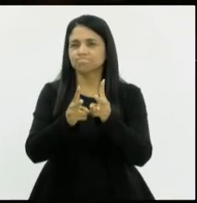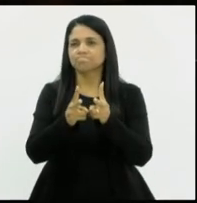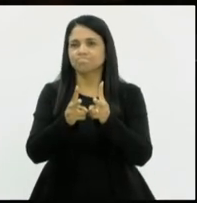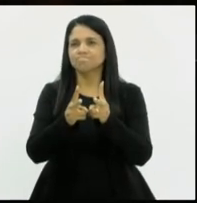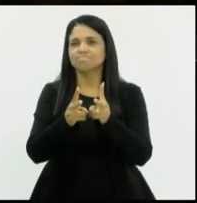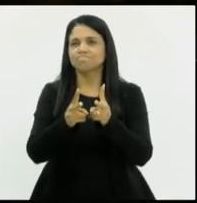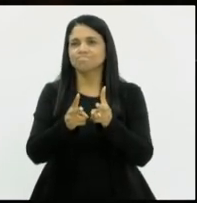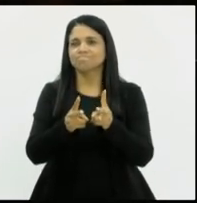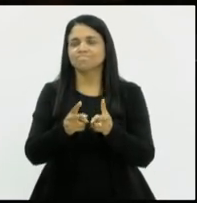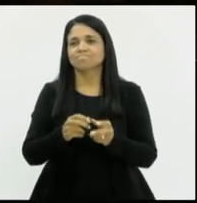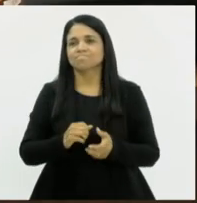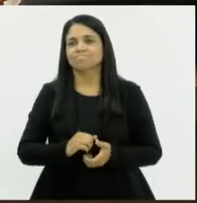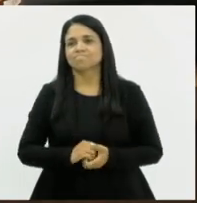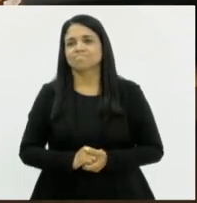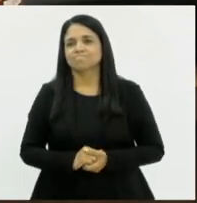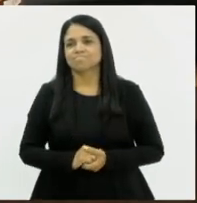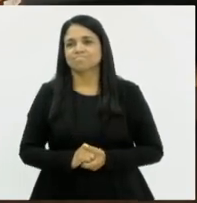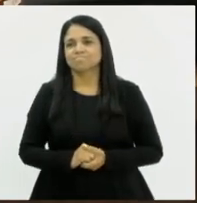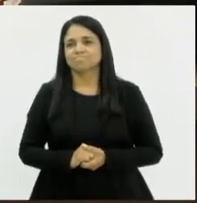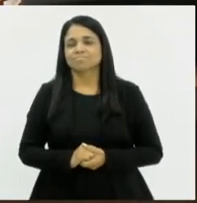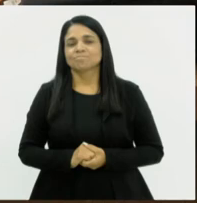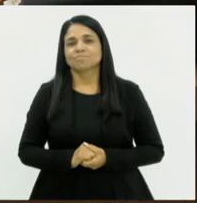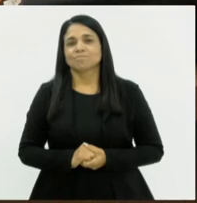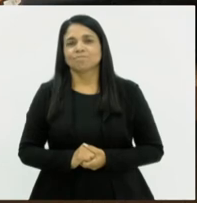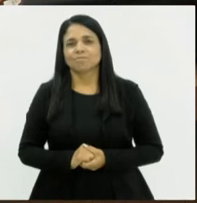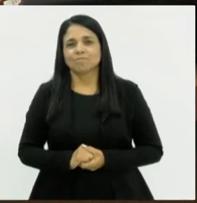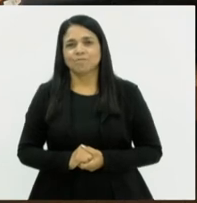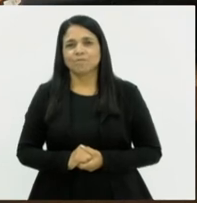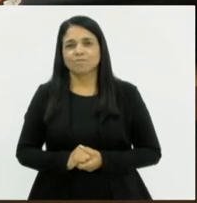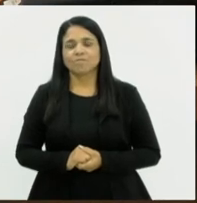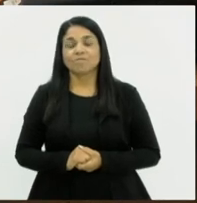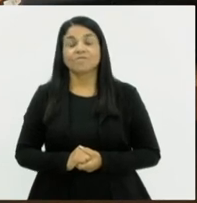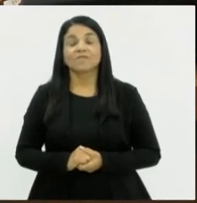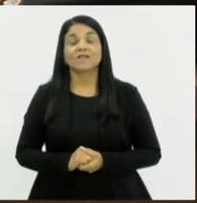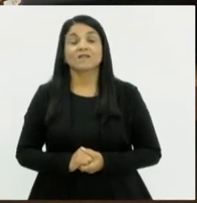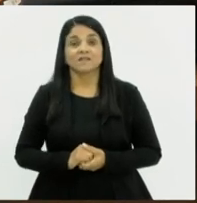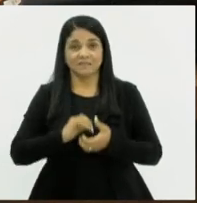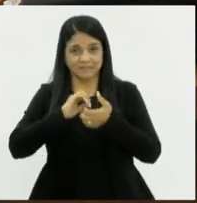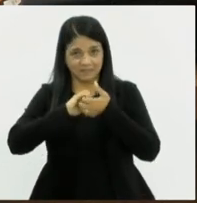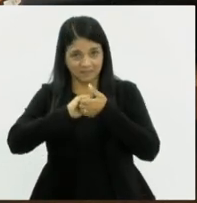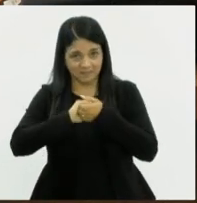nesse grande... Quero também saudar